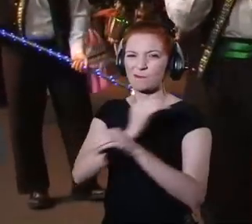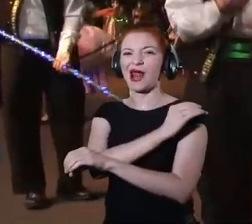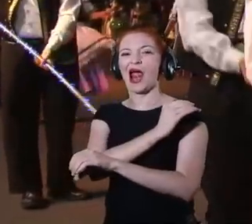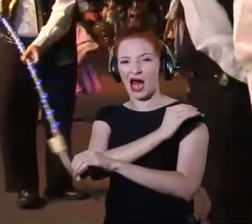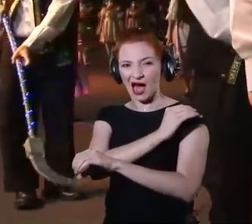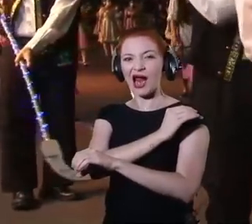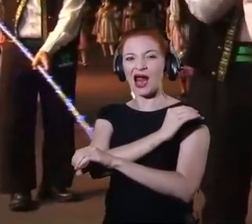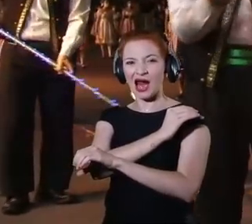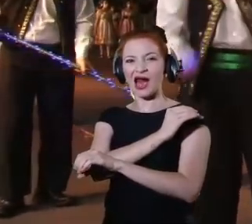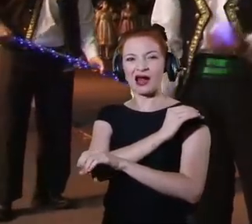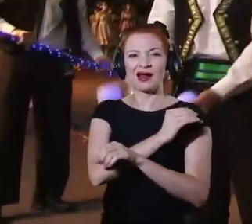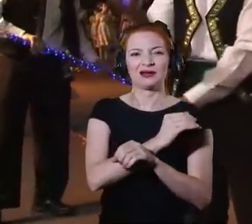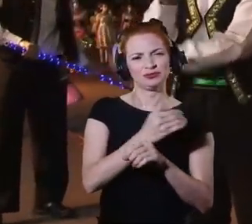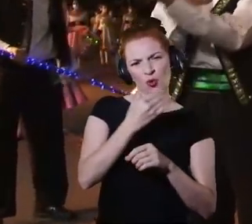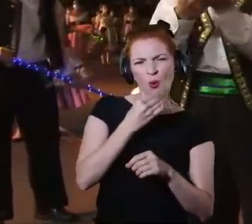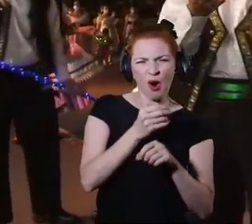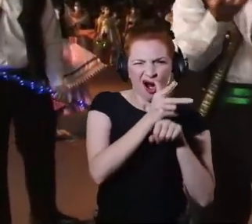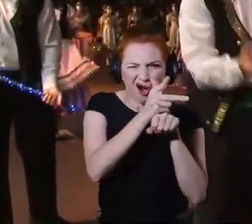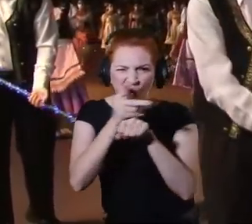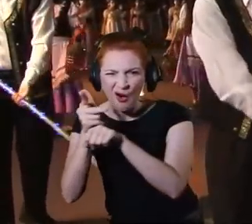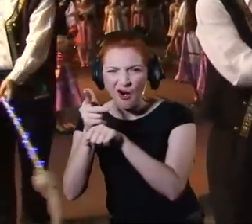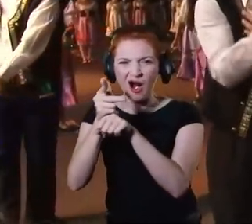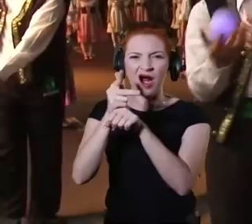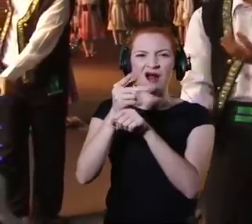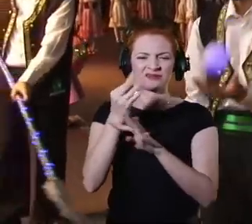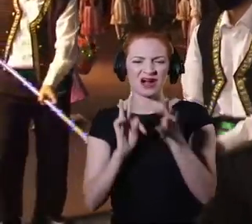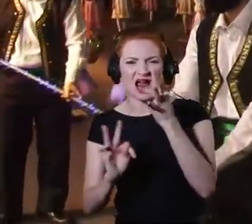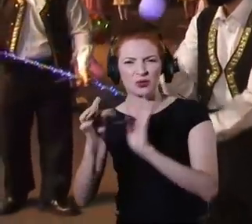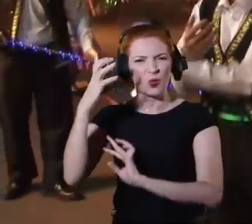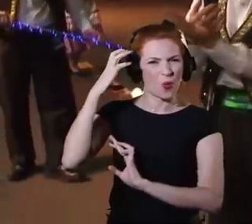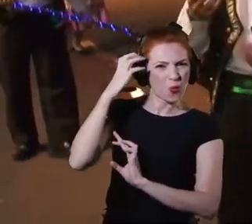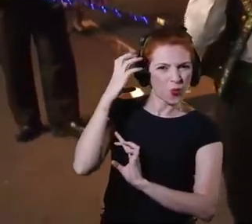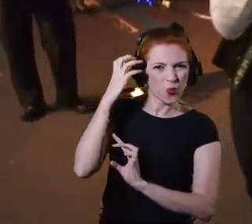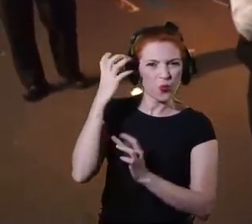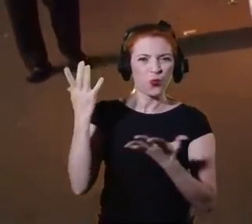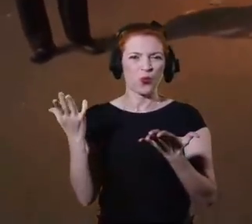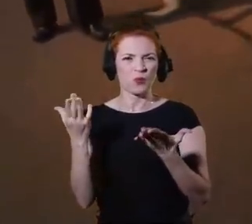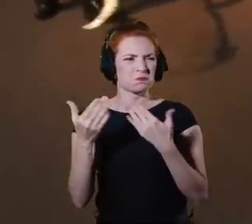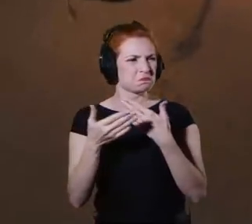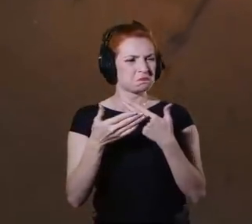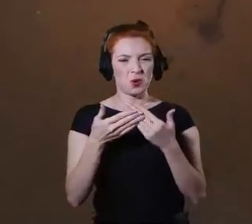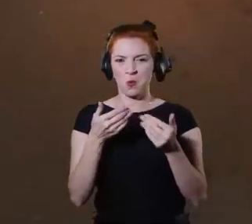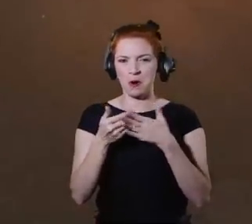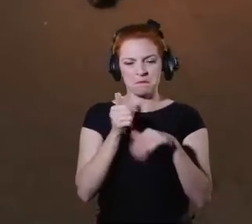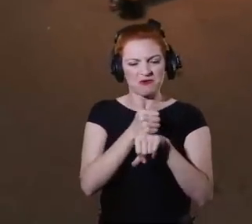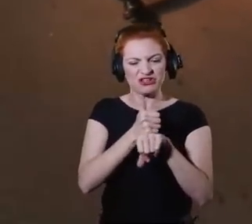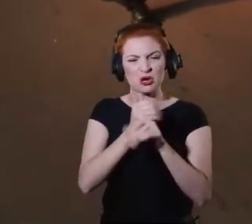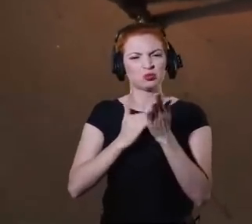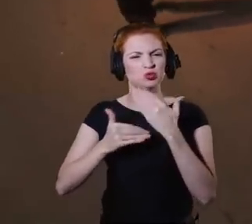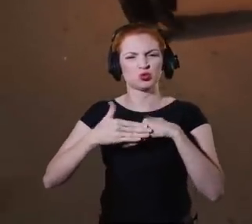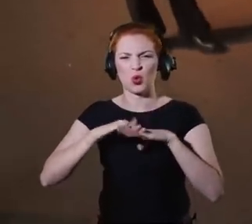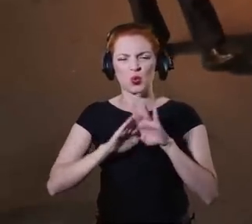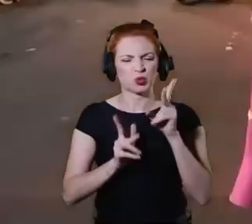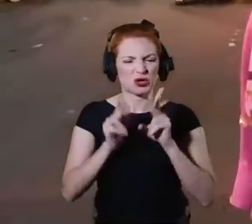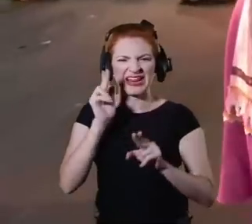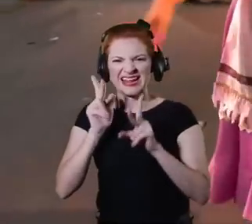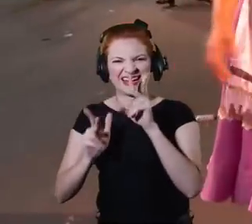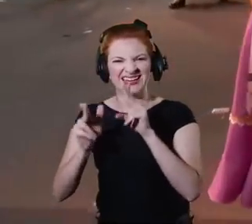nossos cinegrafistas, técnicos de áudio, de som, como queiram chamar aqui, editores,